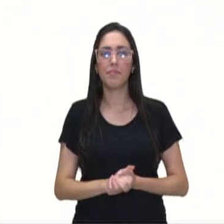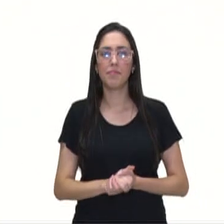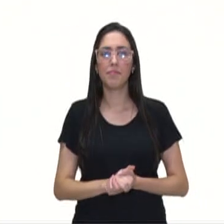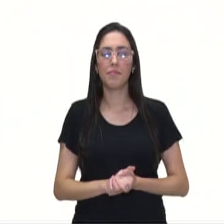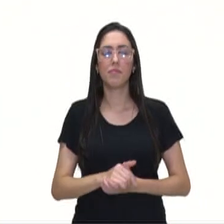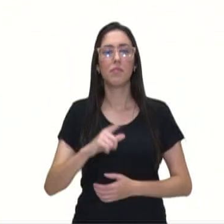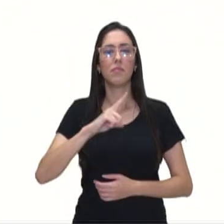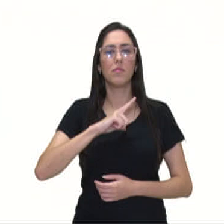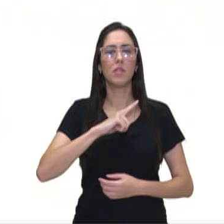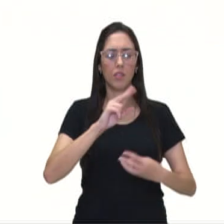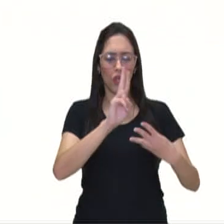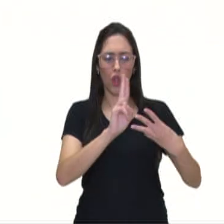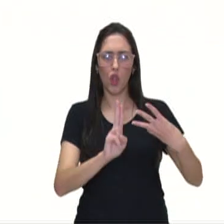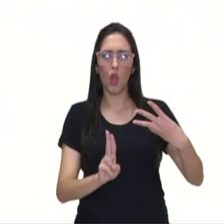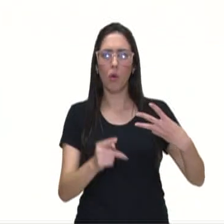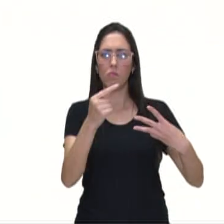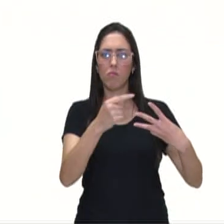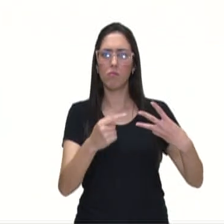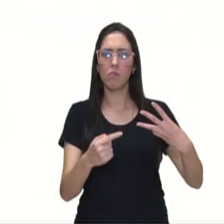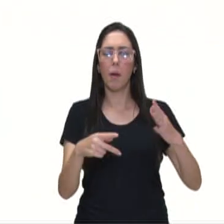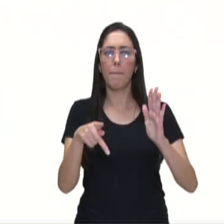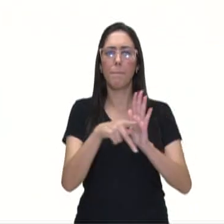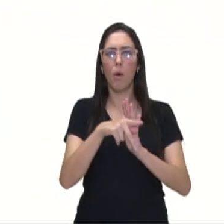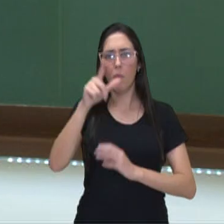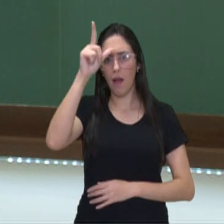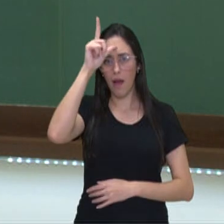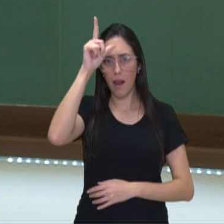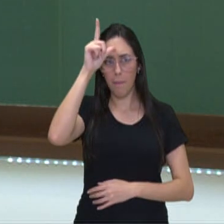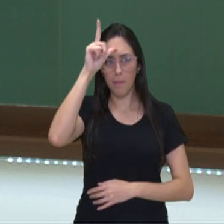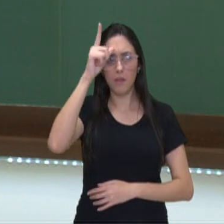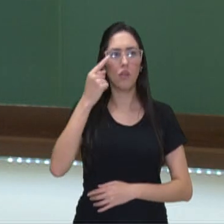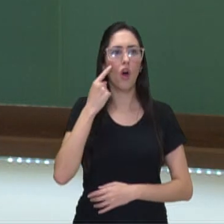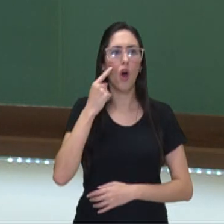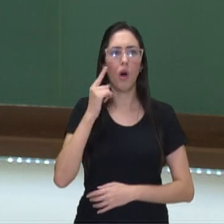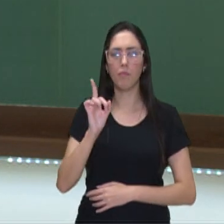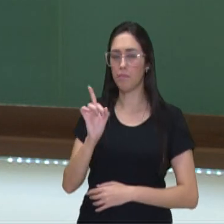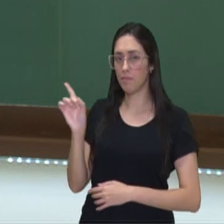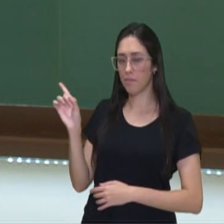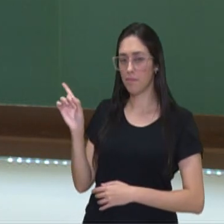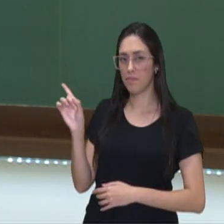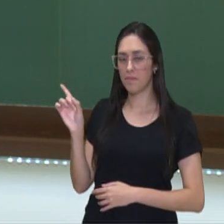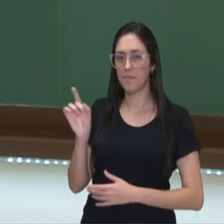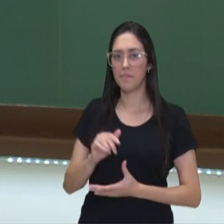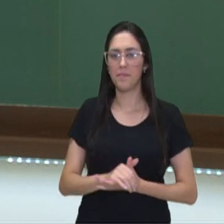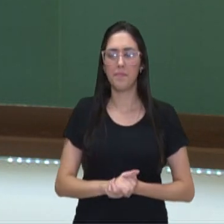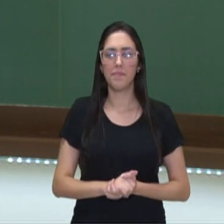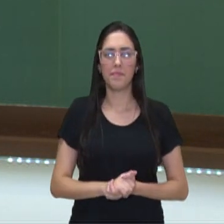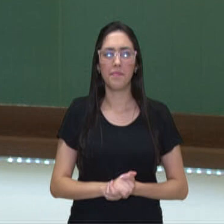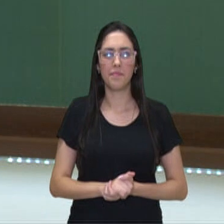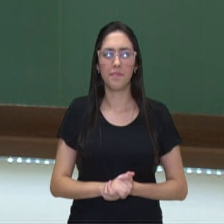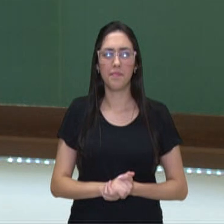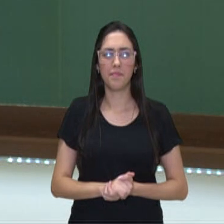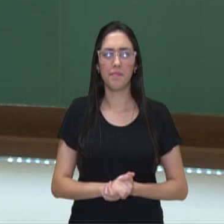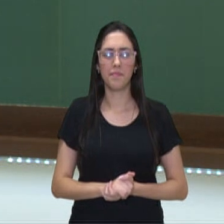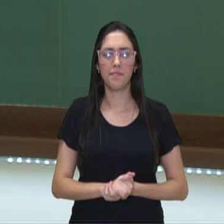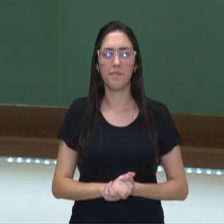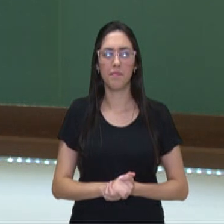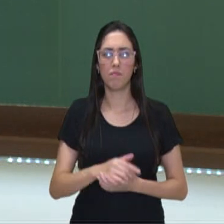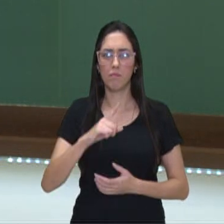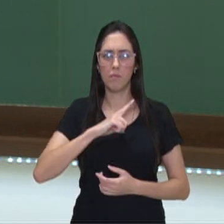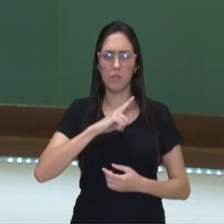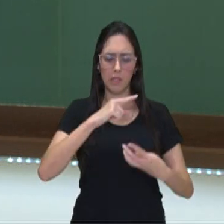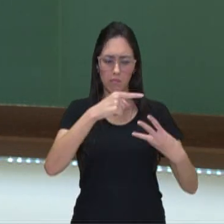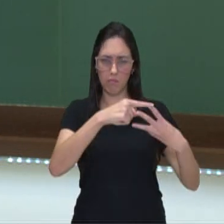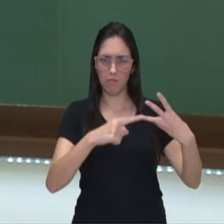de 3 tribos germânicas que são Jutes, Angles e Saxons. Essas